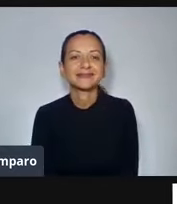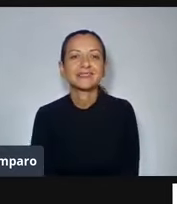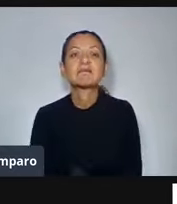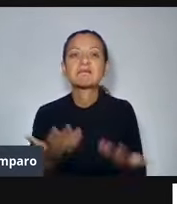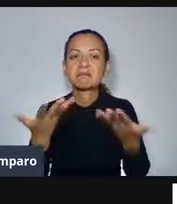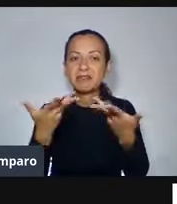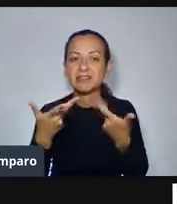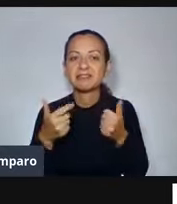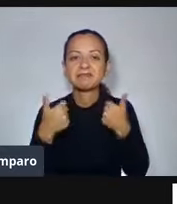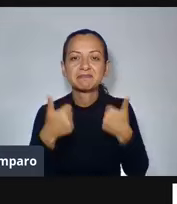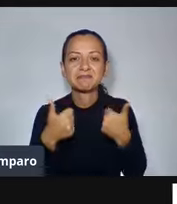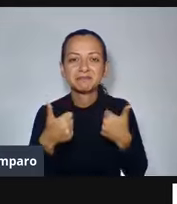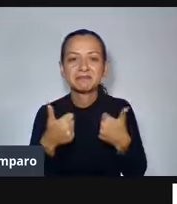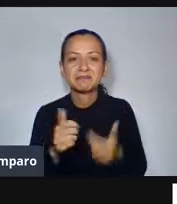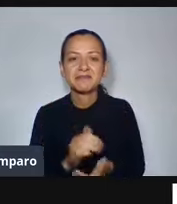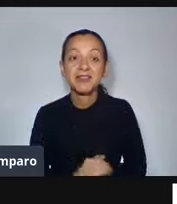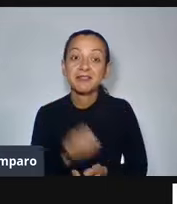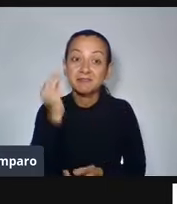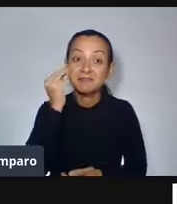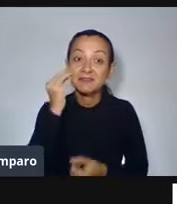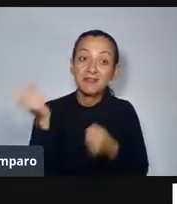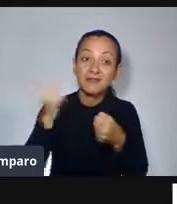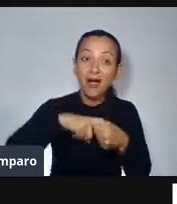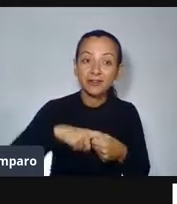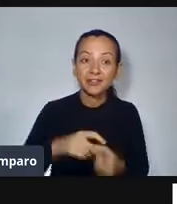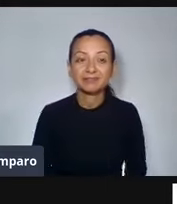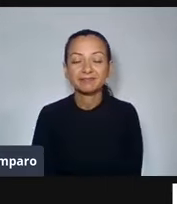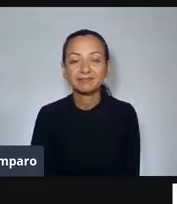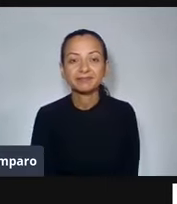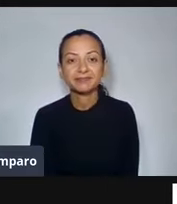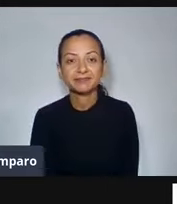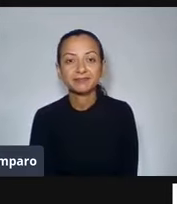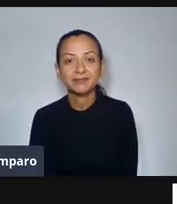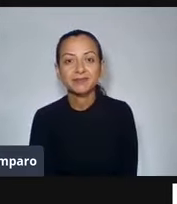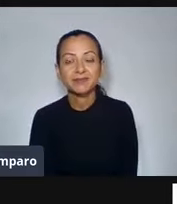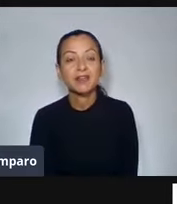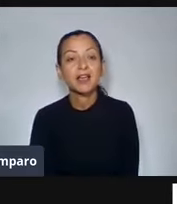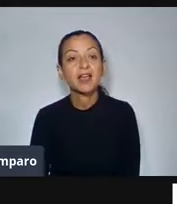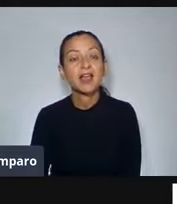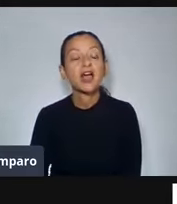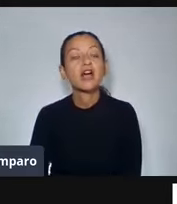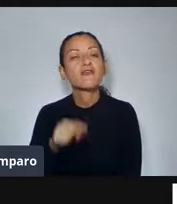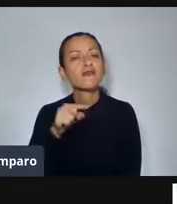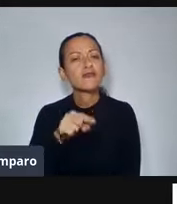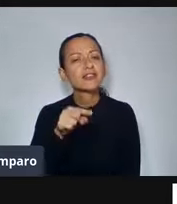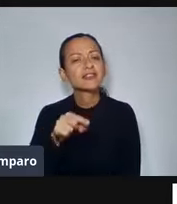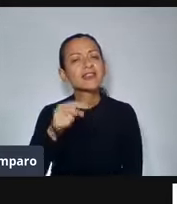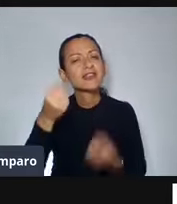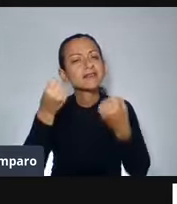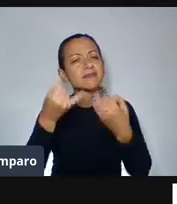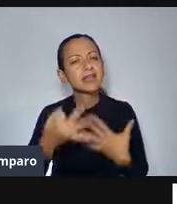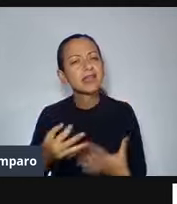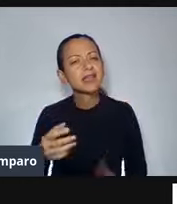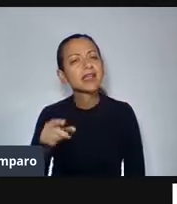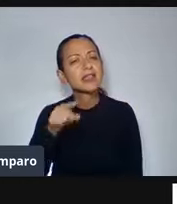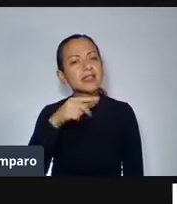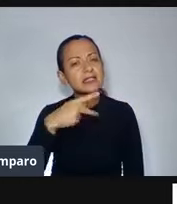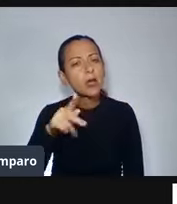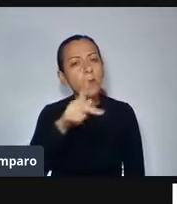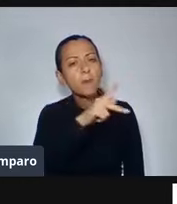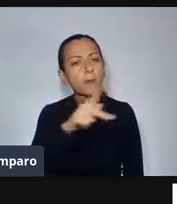Maravilha. Então, estamos retornando aí, mestre. Você falava do seu grande mestre,